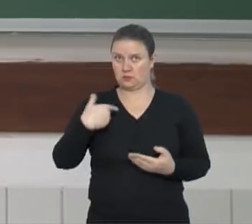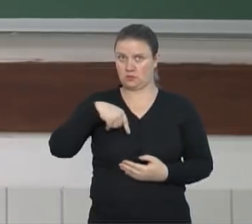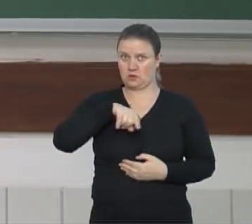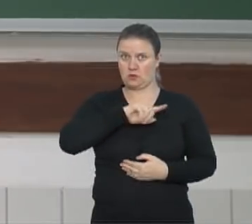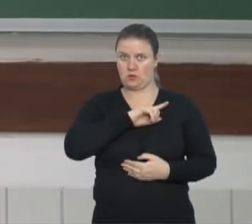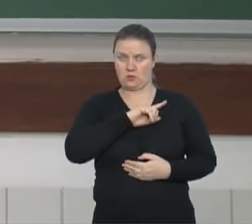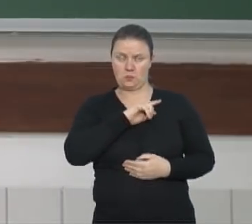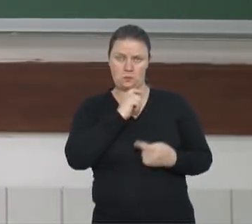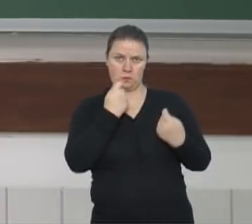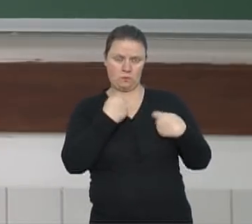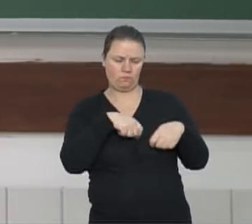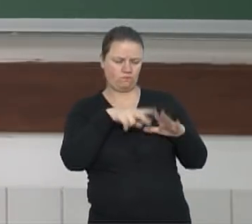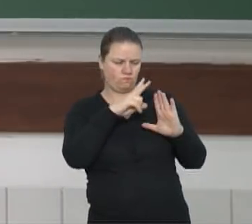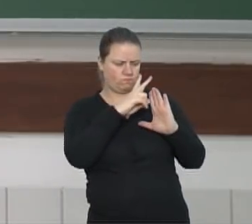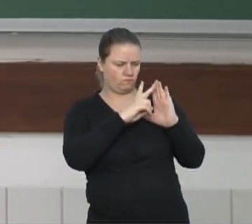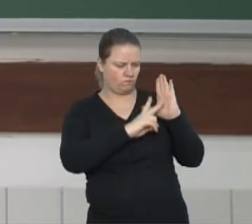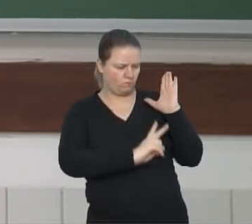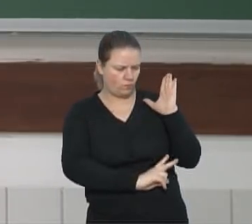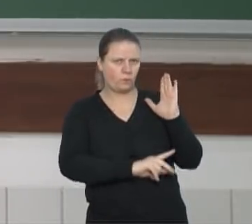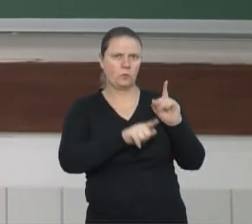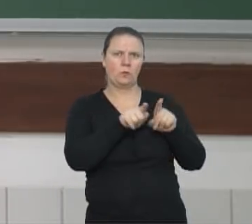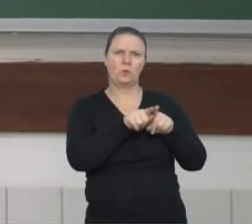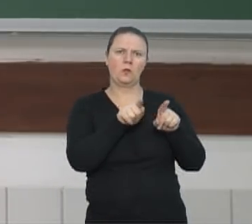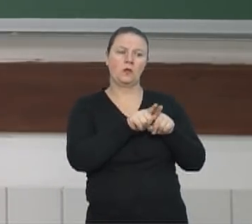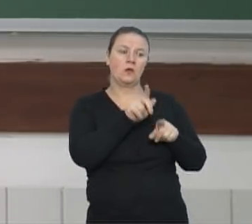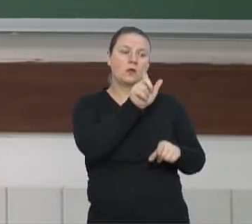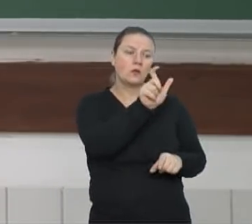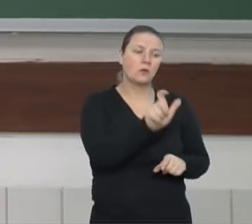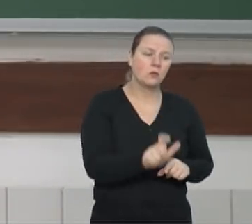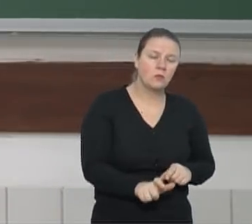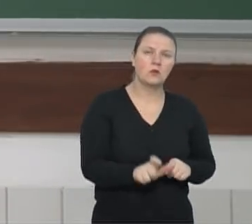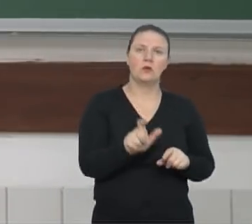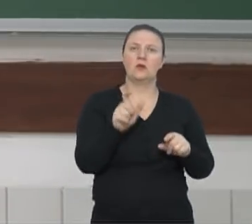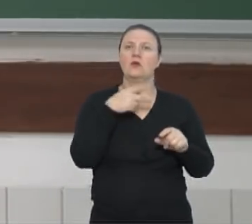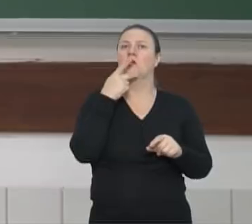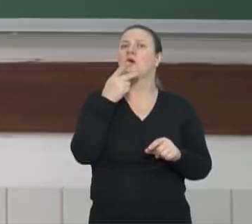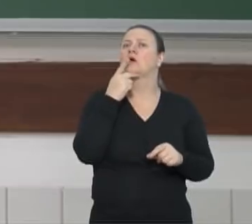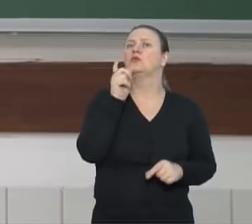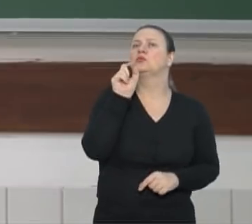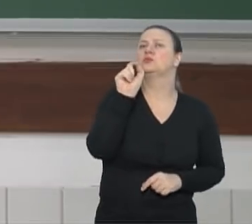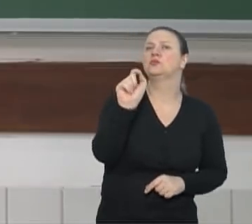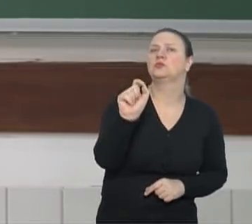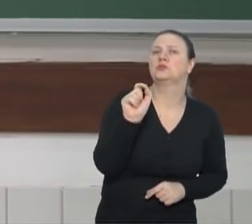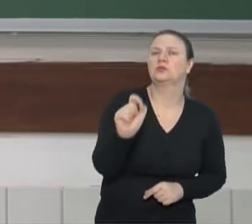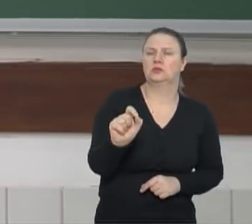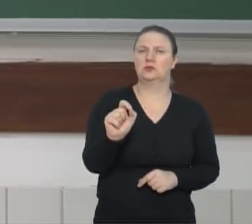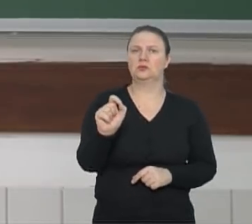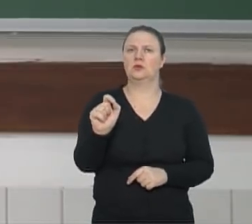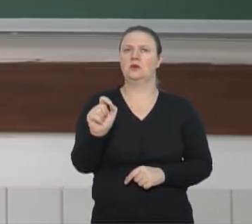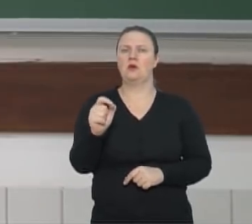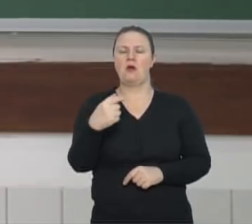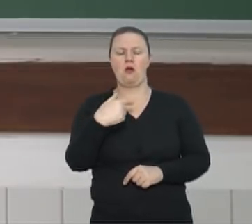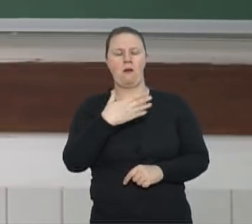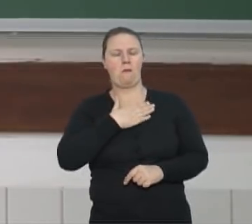reveja todos, faça a verificação de quem falou o quê, verifico a minha bagagem de mundo para ver se eu concordo